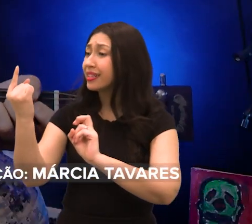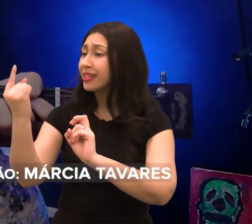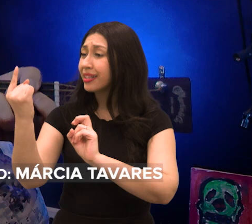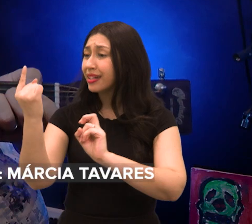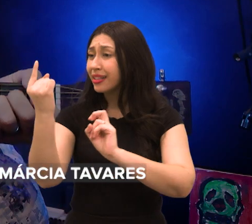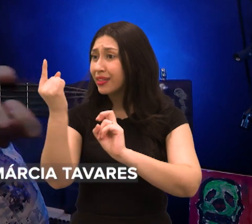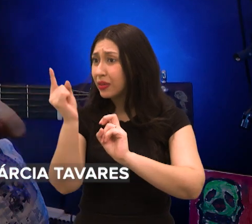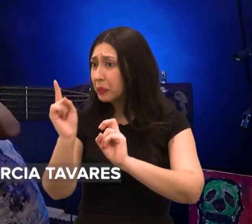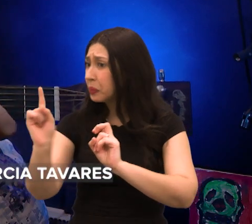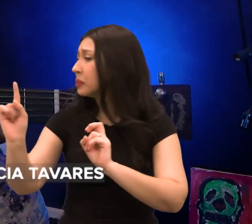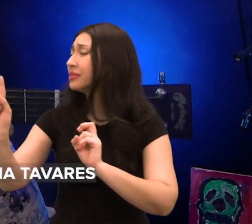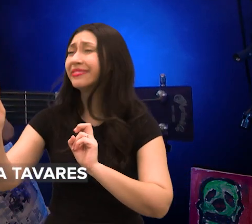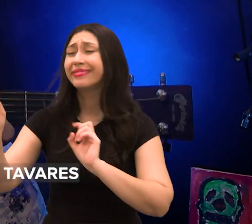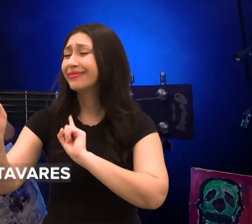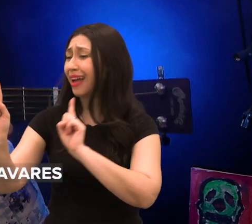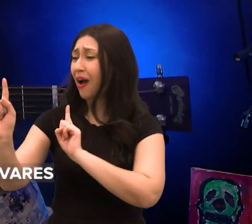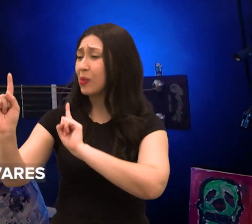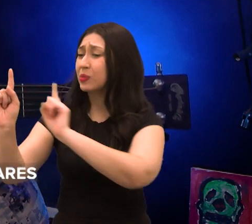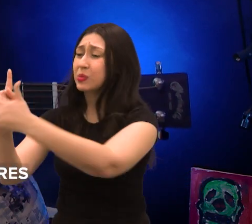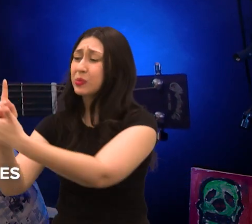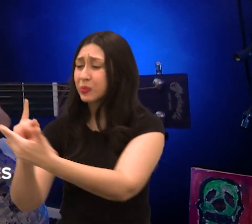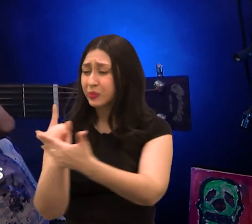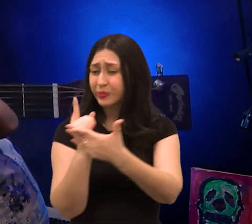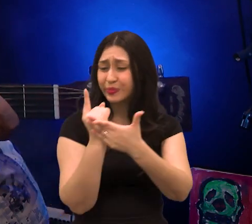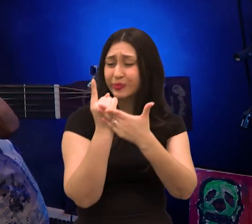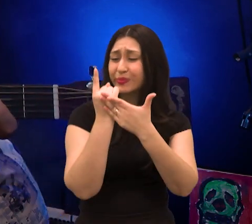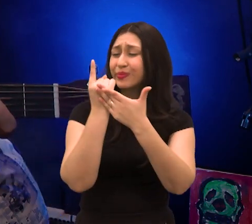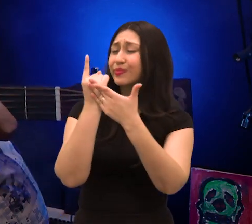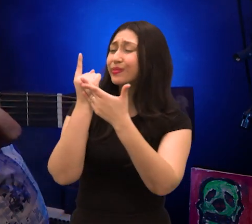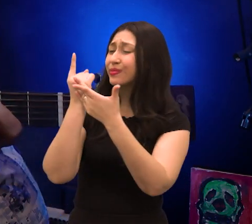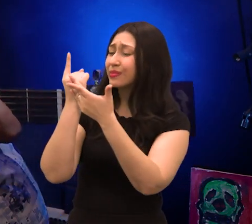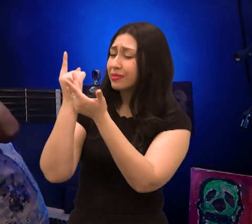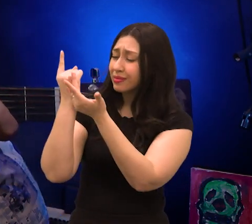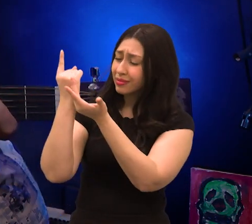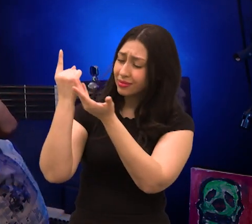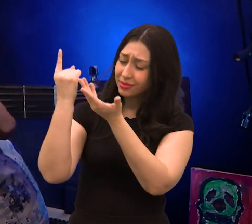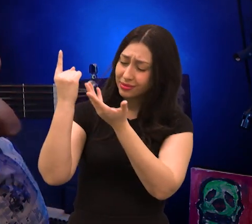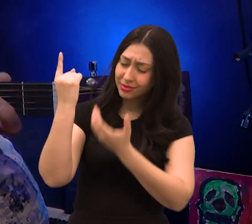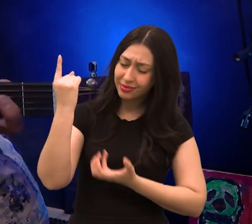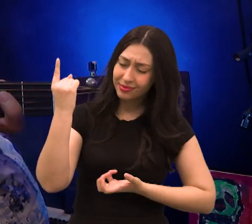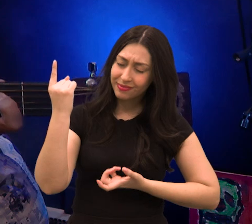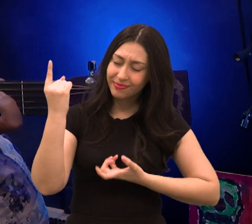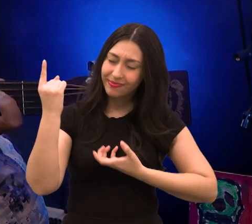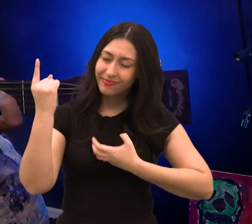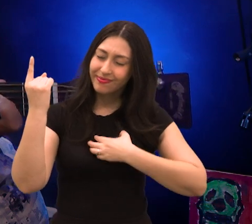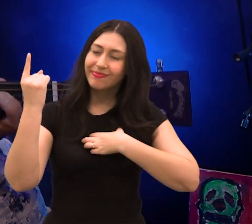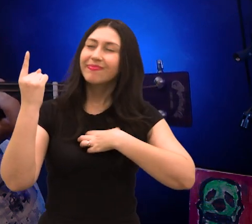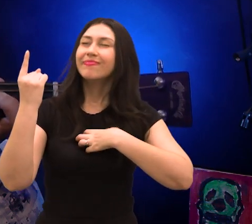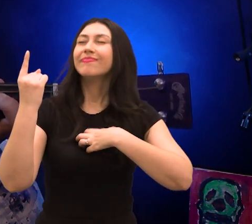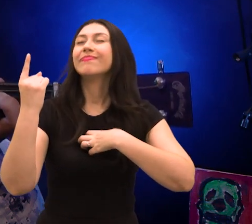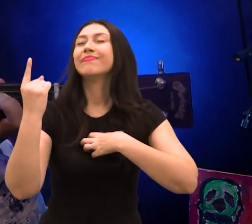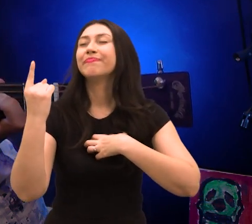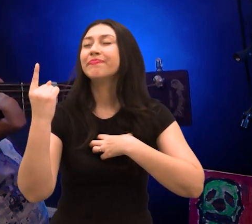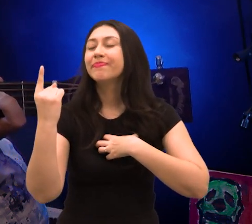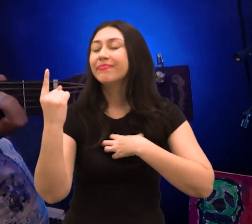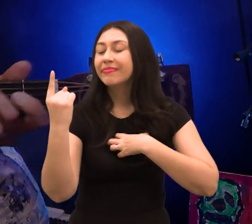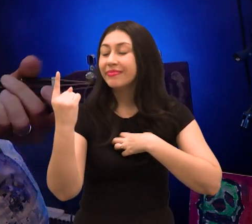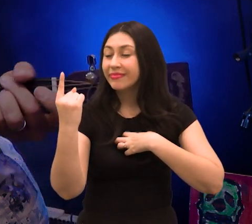Não vou querer que se desfaça, não, não, tudo que entre nós surgiu.